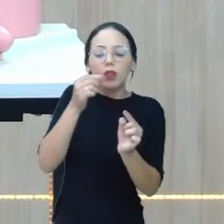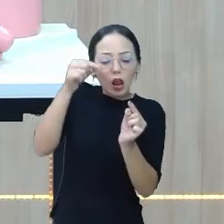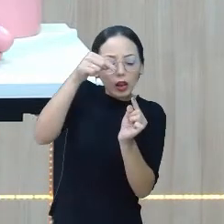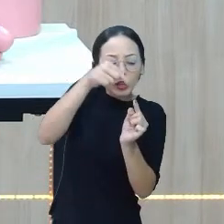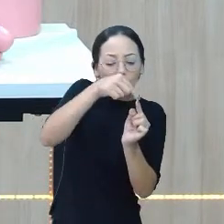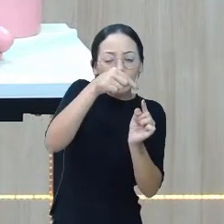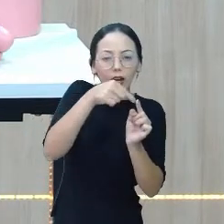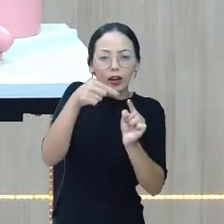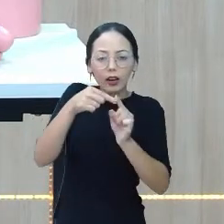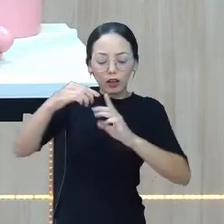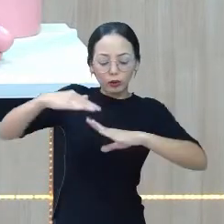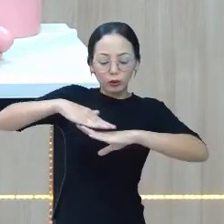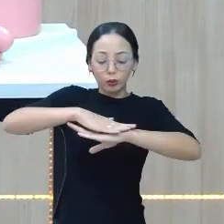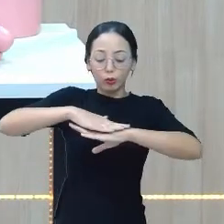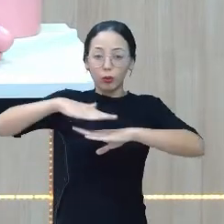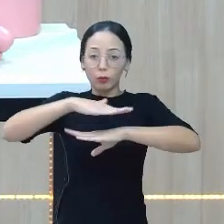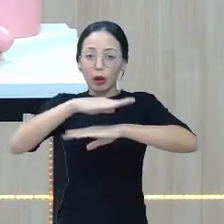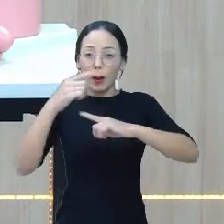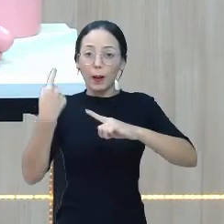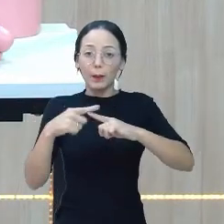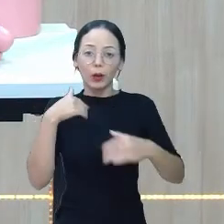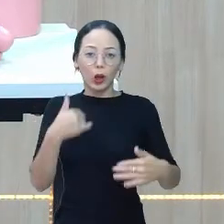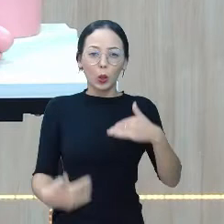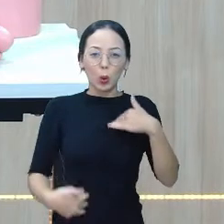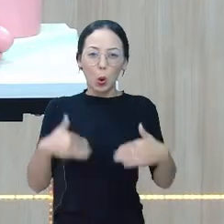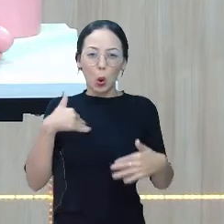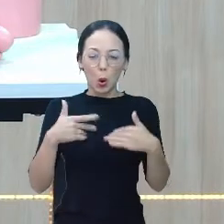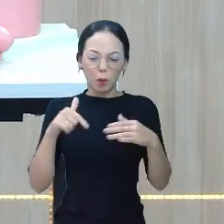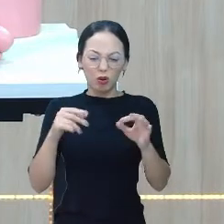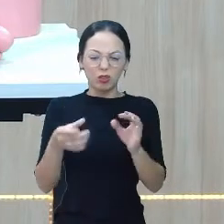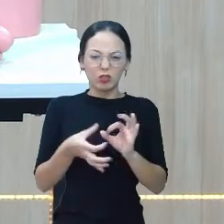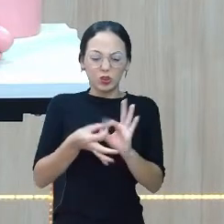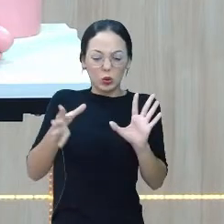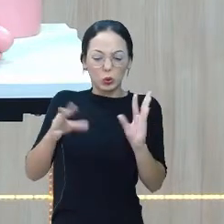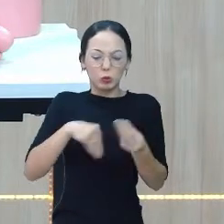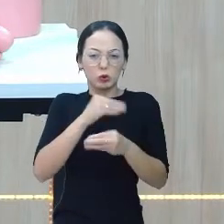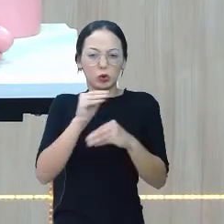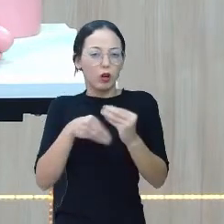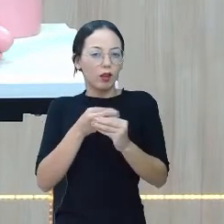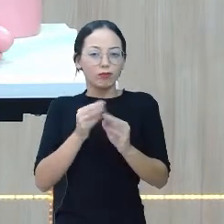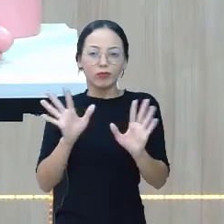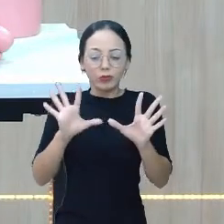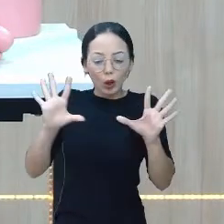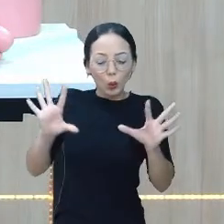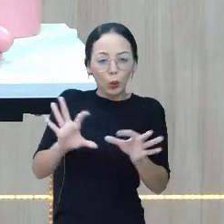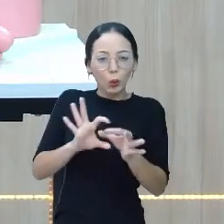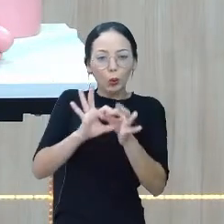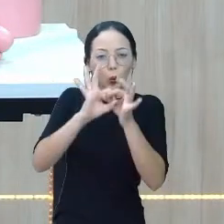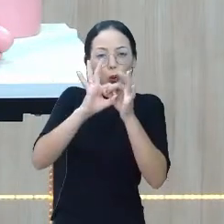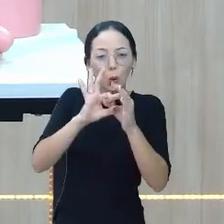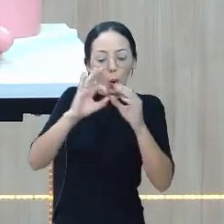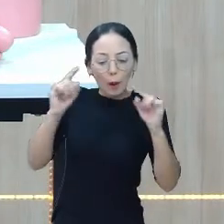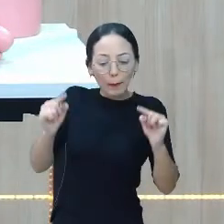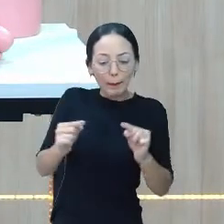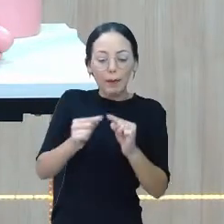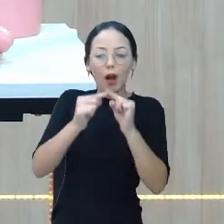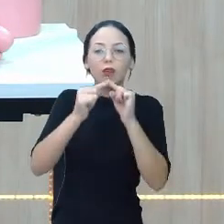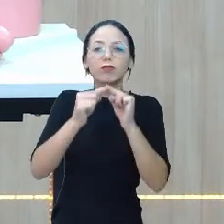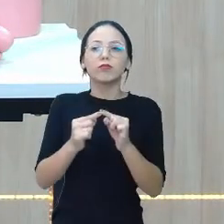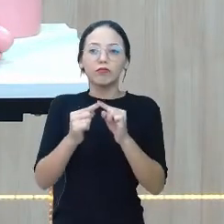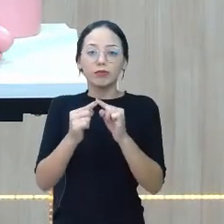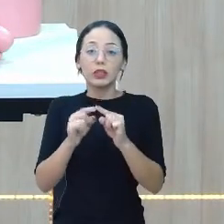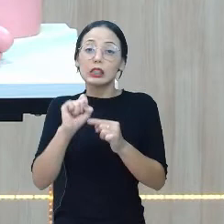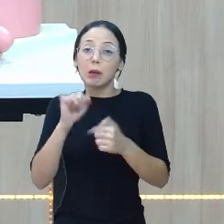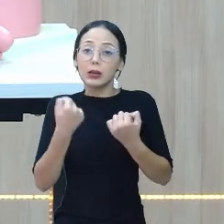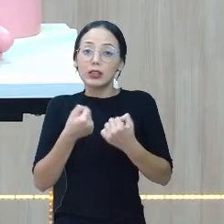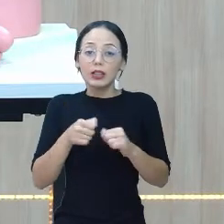a outro, porque no nosso corpo não está nada solto não, está tudo muito bem encaixado. E se precisar de cola, tem aí as